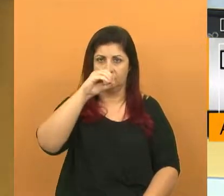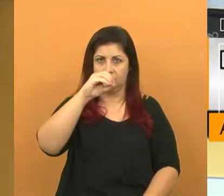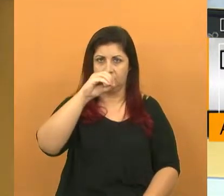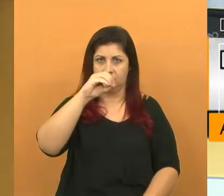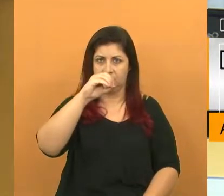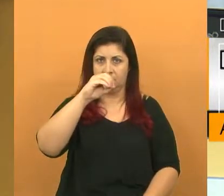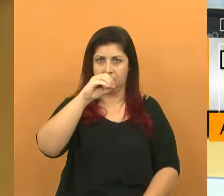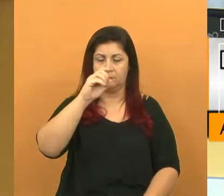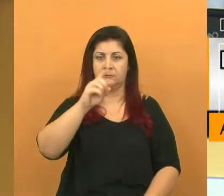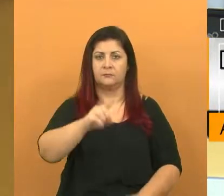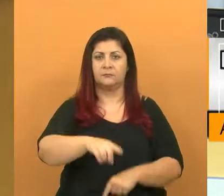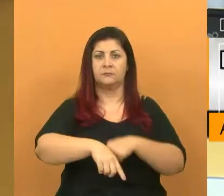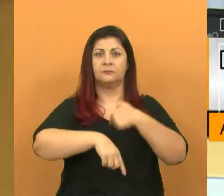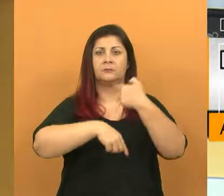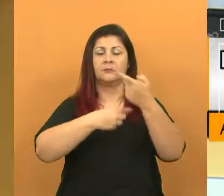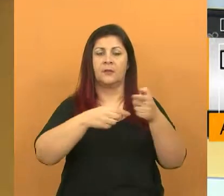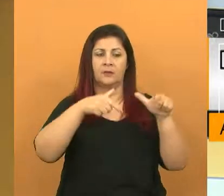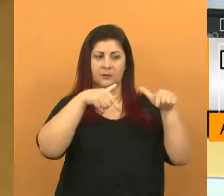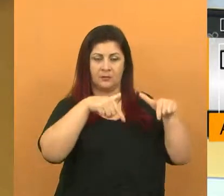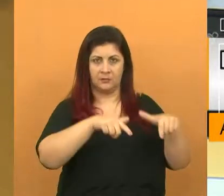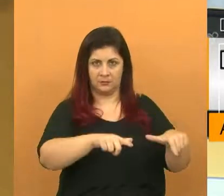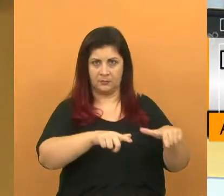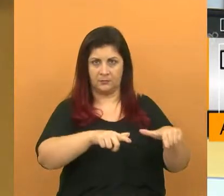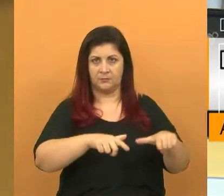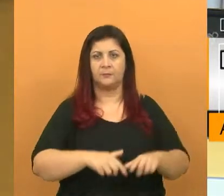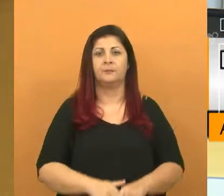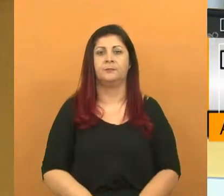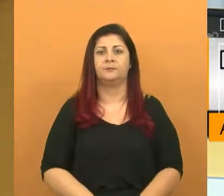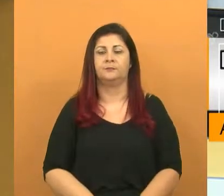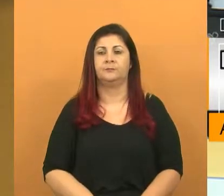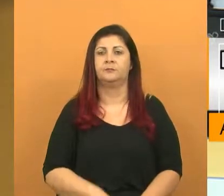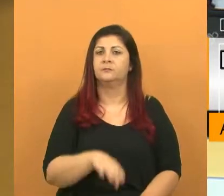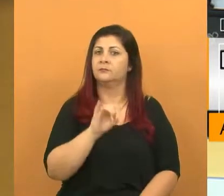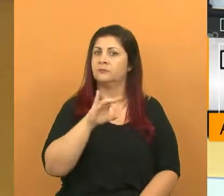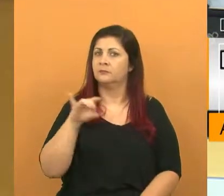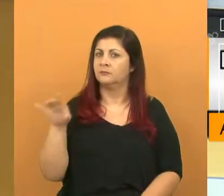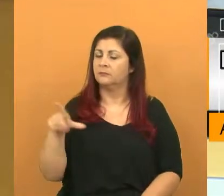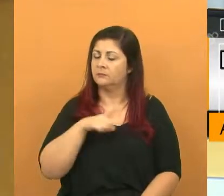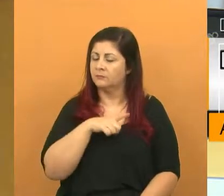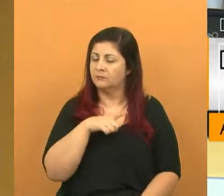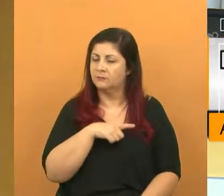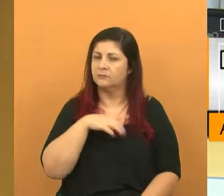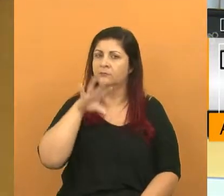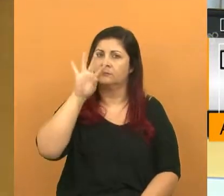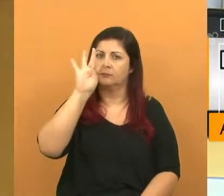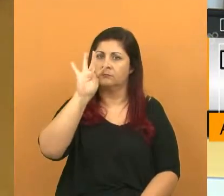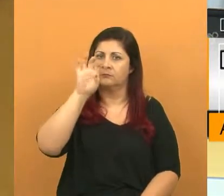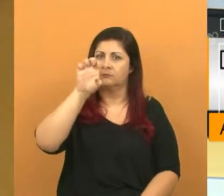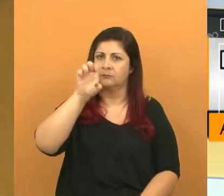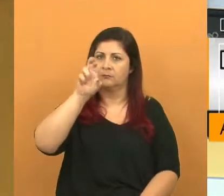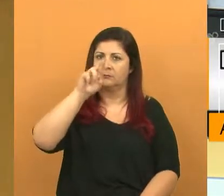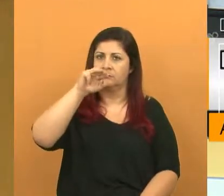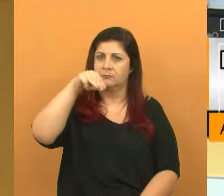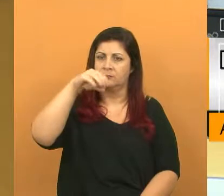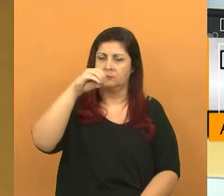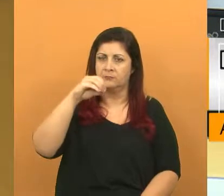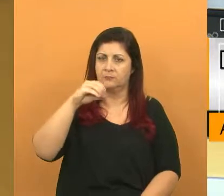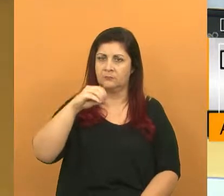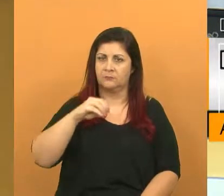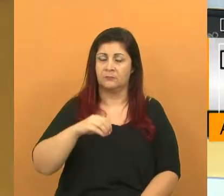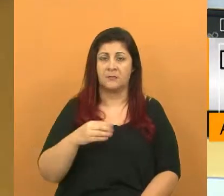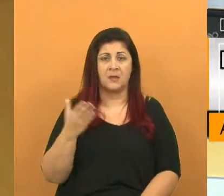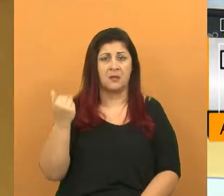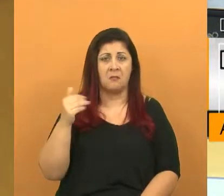conforme a previsão da lei de regularização cada um vai ter o seu tempo de legitimação de posse nunca se reconheceu